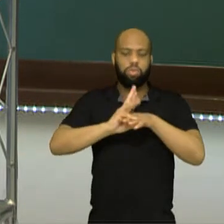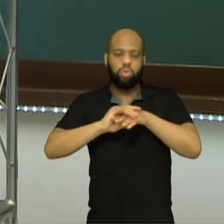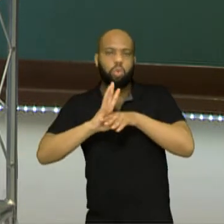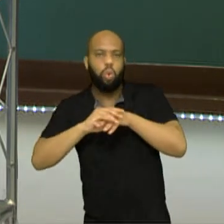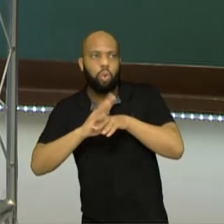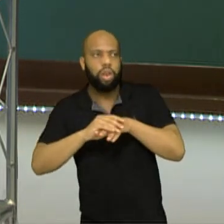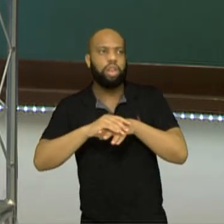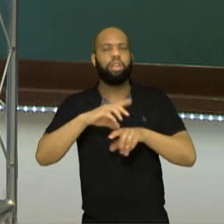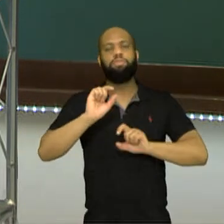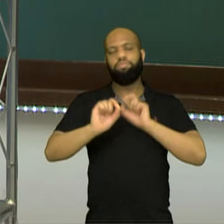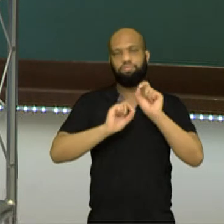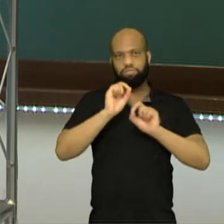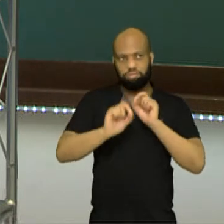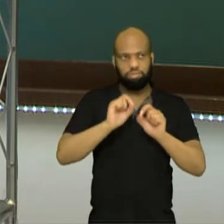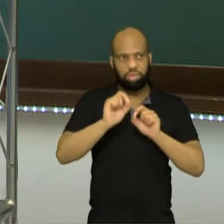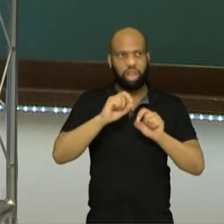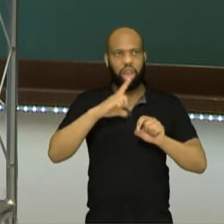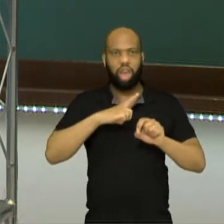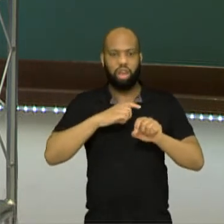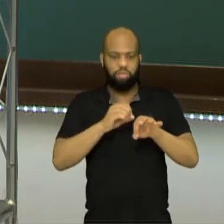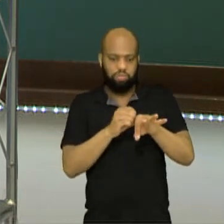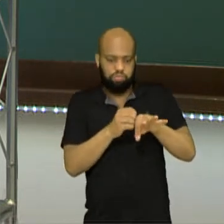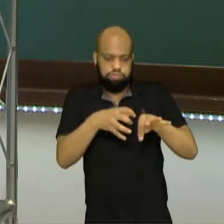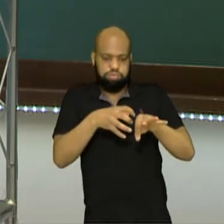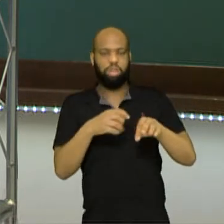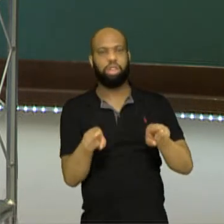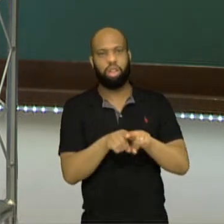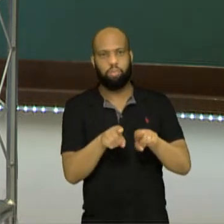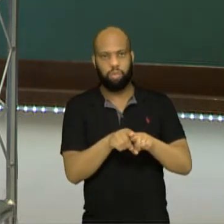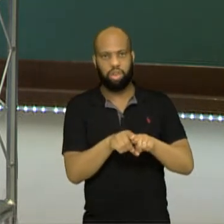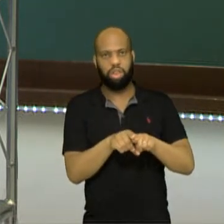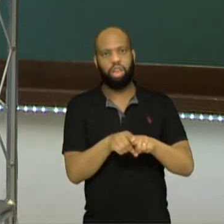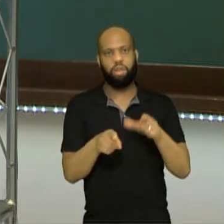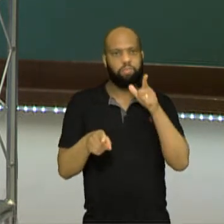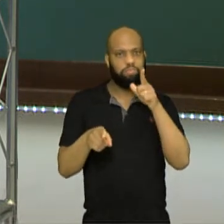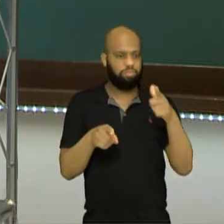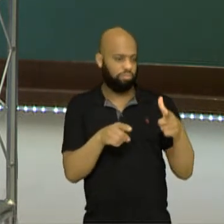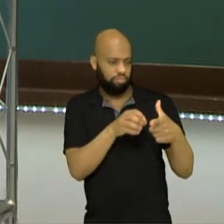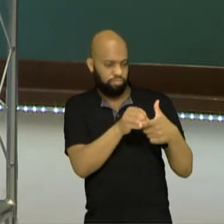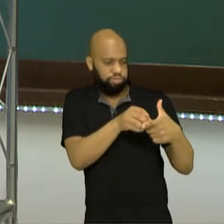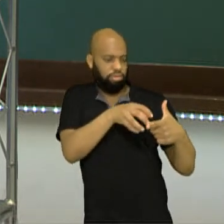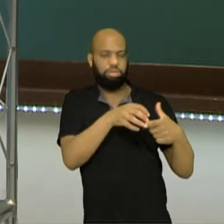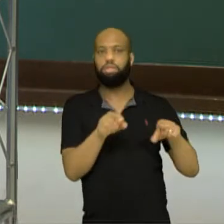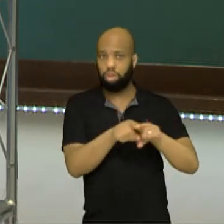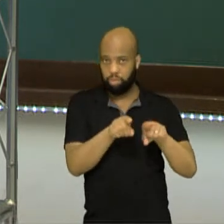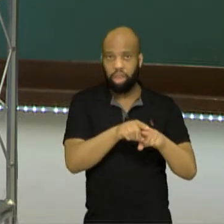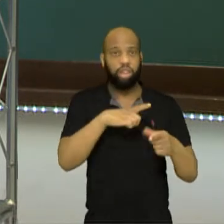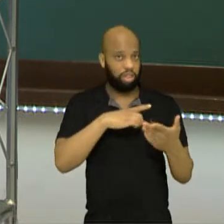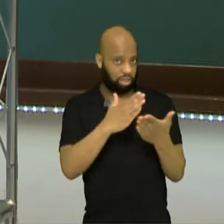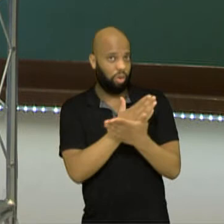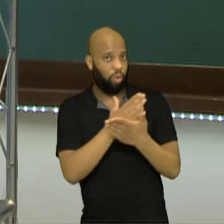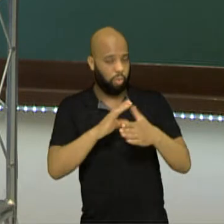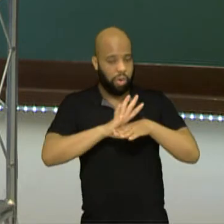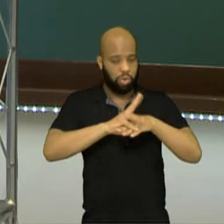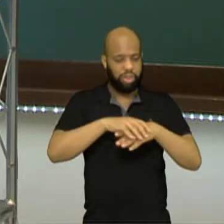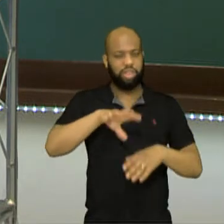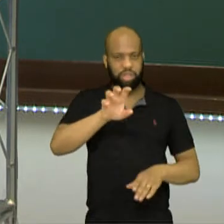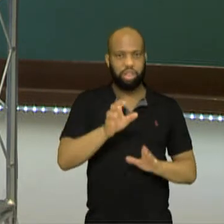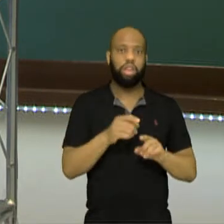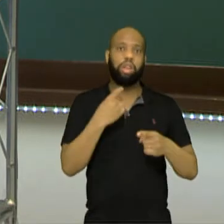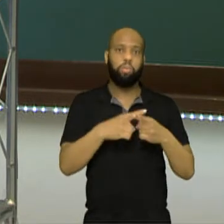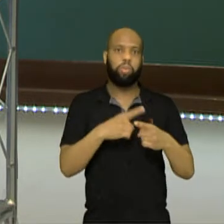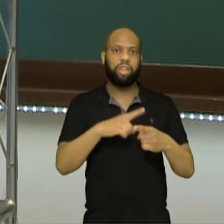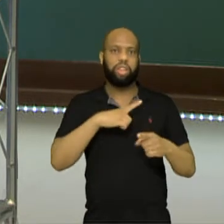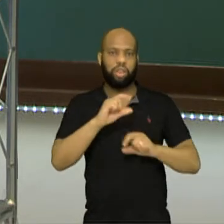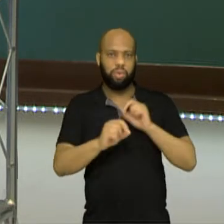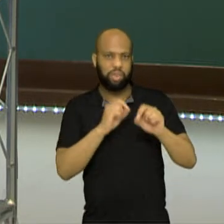caracterizando sempre como doença, as infecções são chamadas assim porque, assim, de certa maneira, por mais que haja